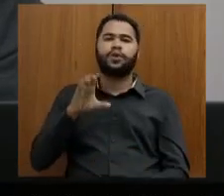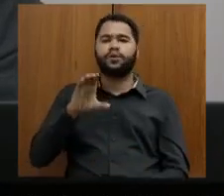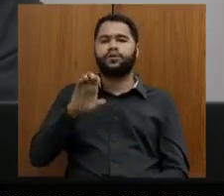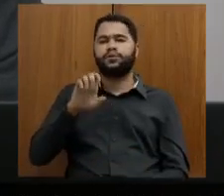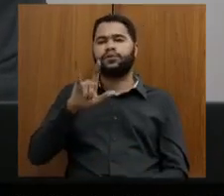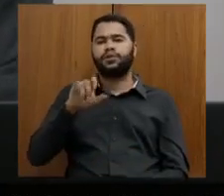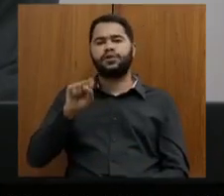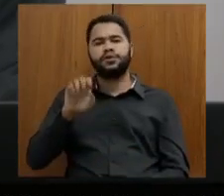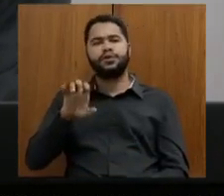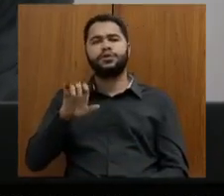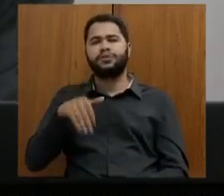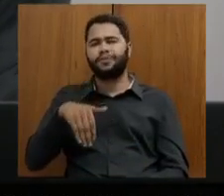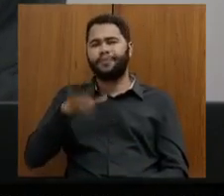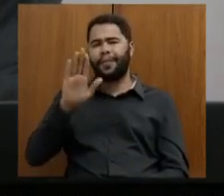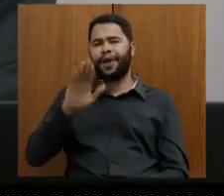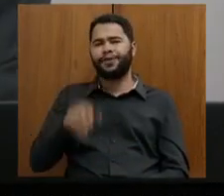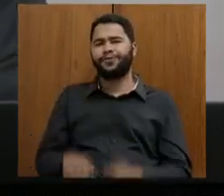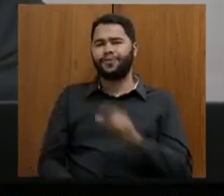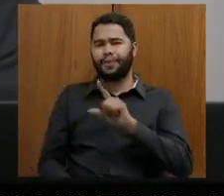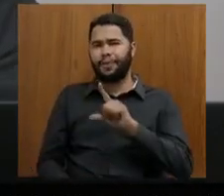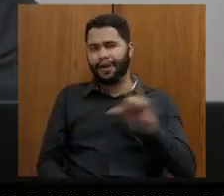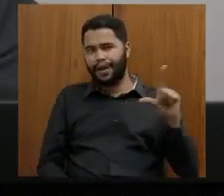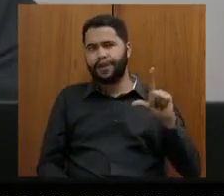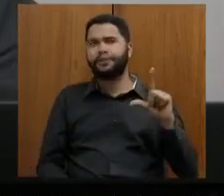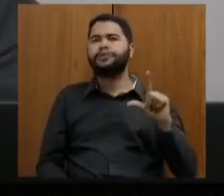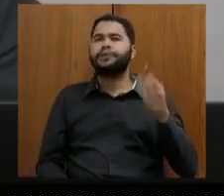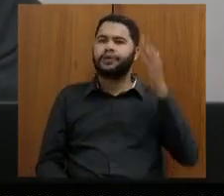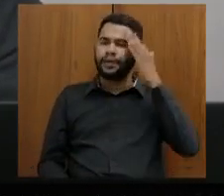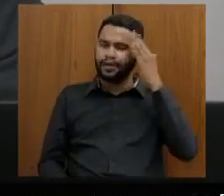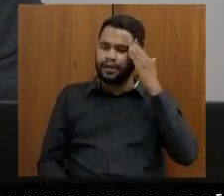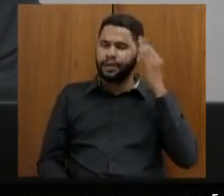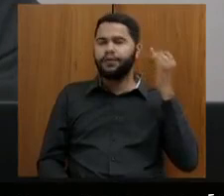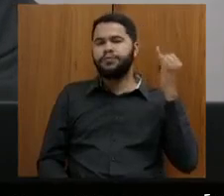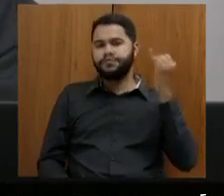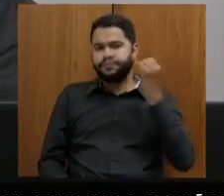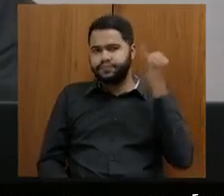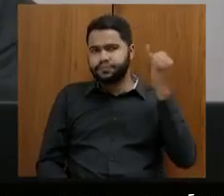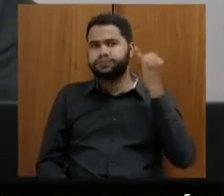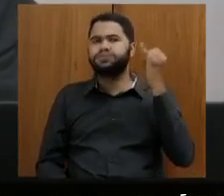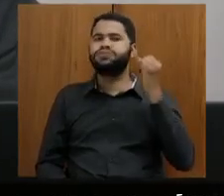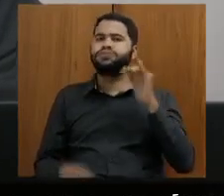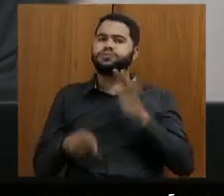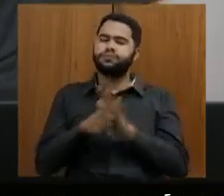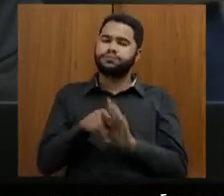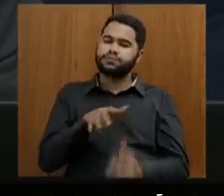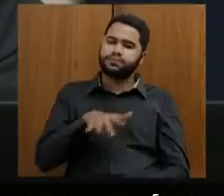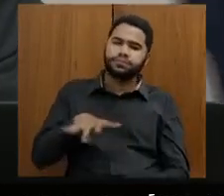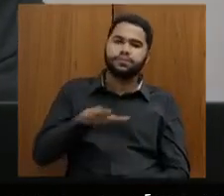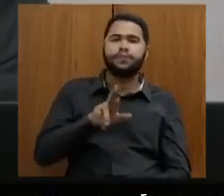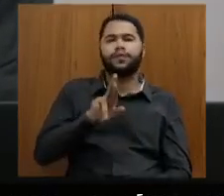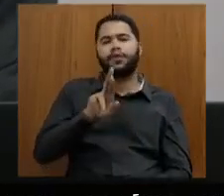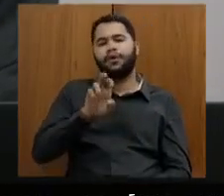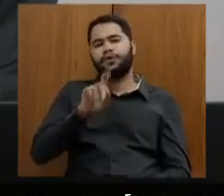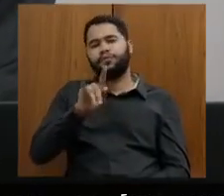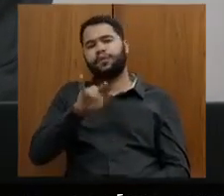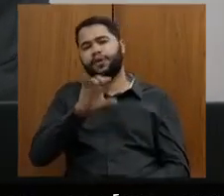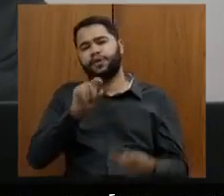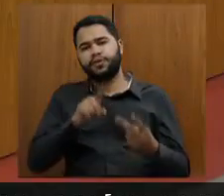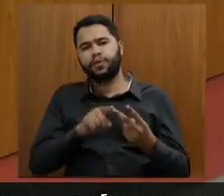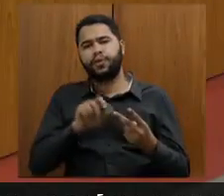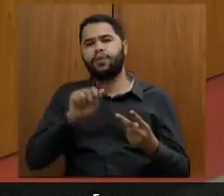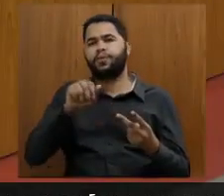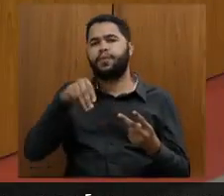ele mais no leste do estado com precisão sábado a importância ali Resplendor whale Mantena e